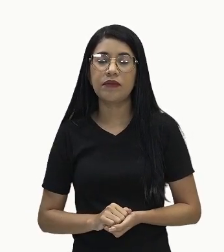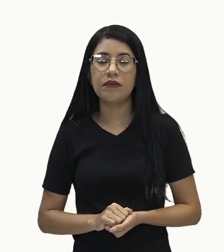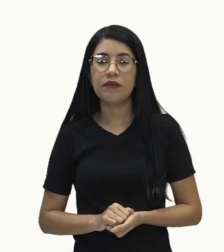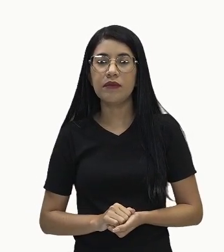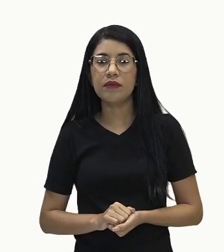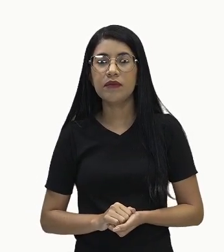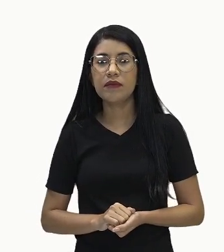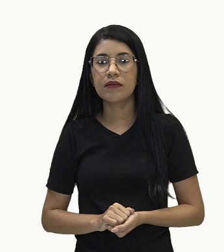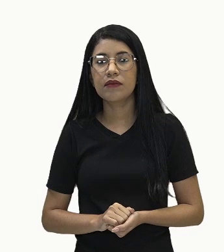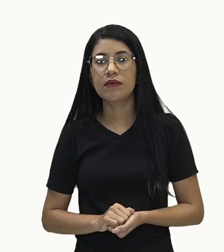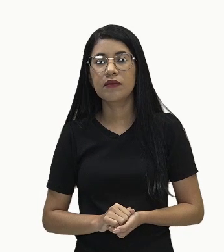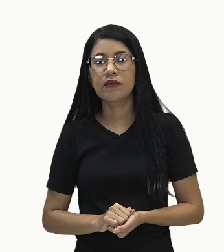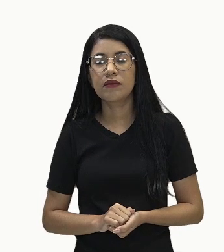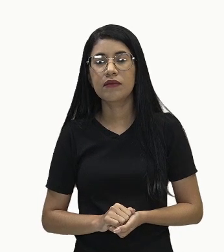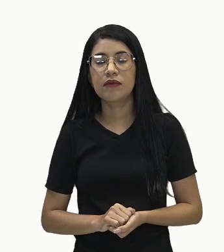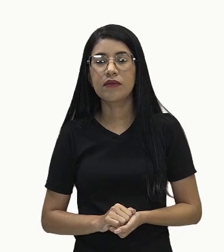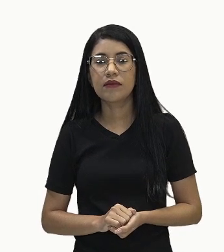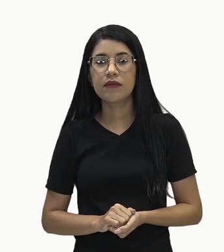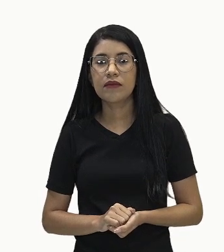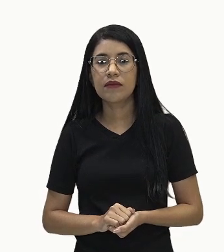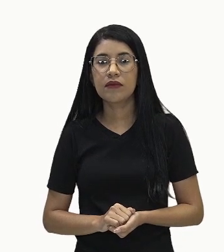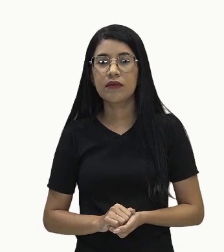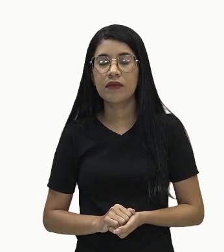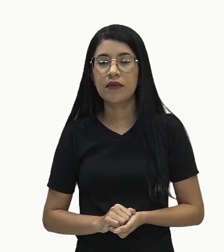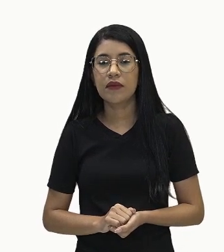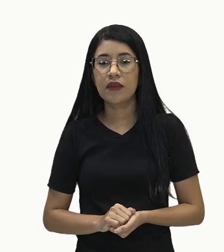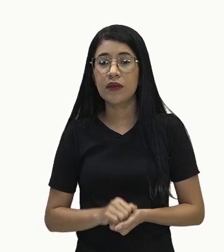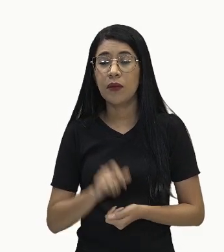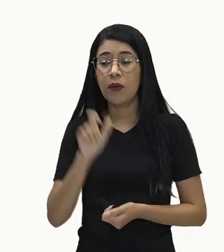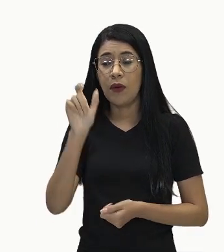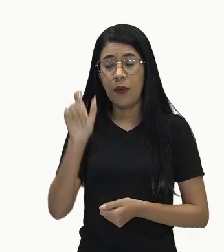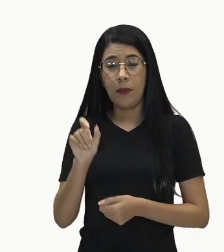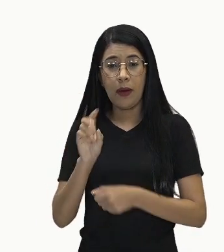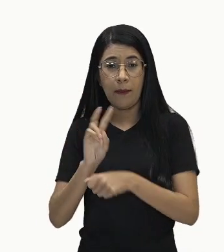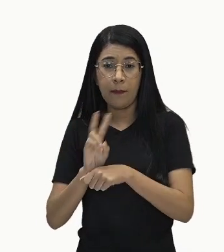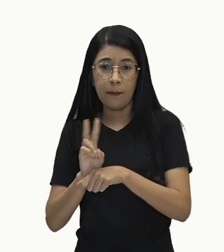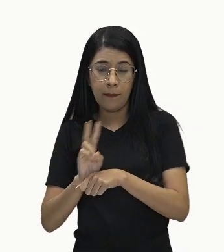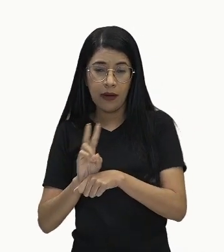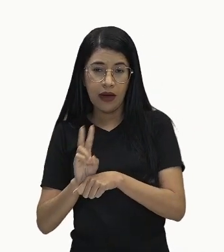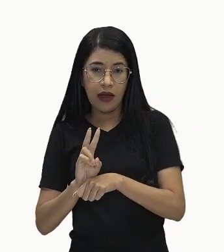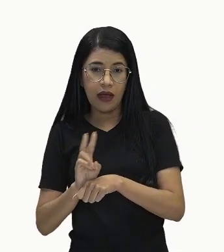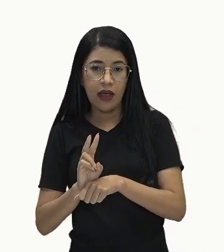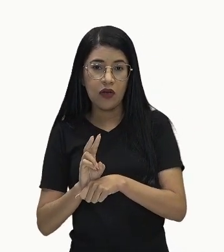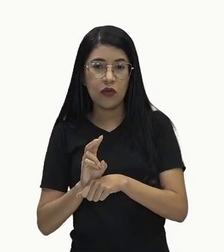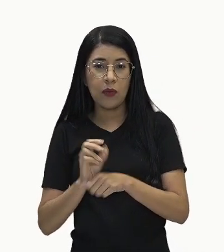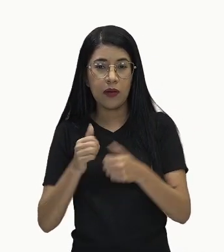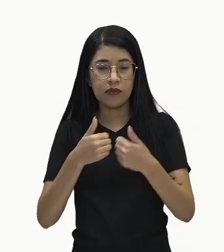Questão 178 da prova amarela de reaplicação. Diz o seguinte: